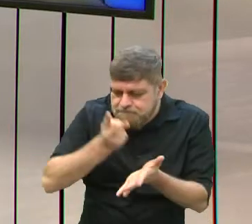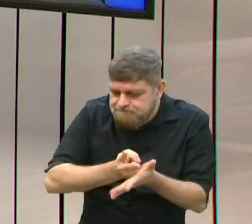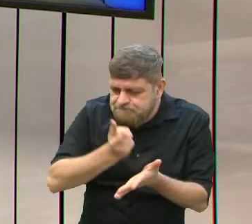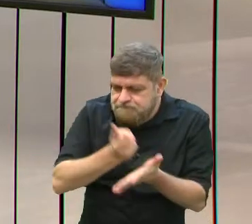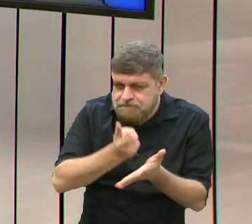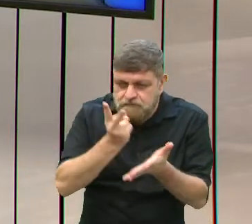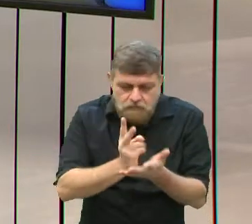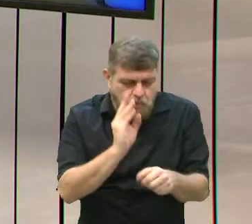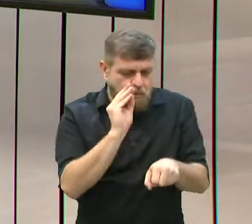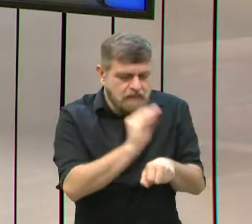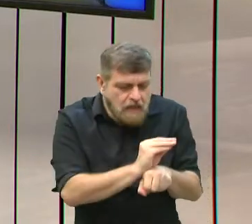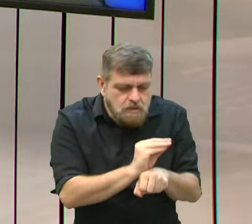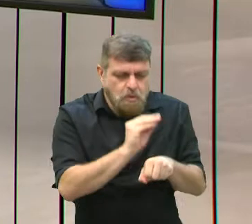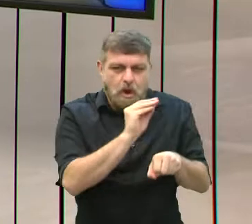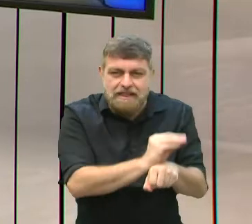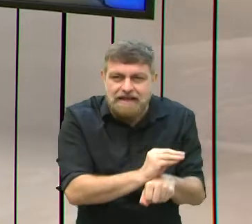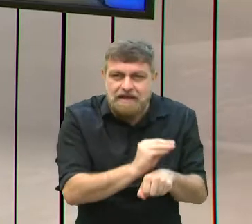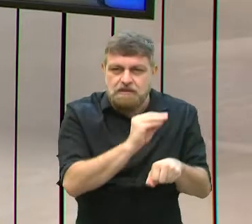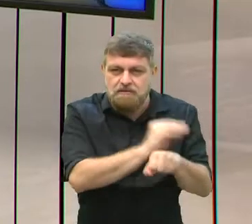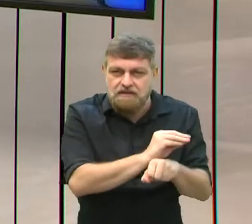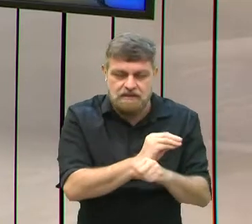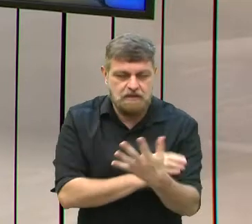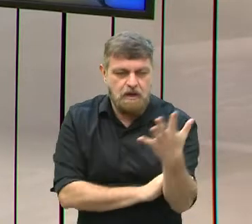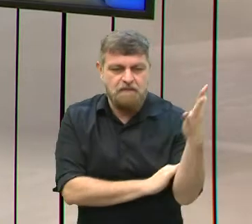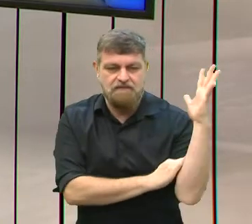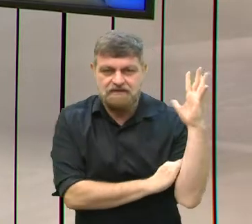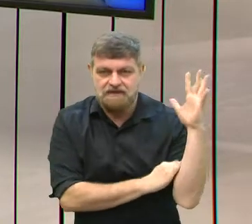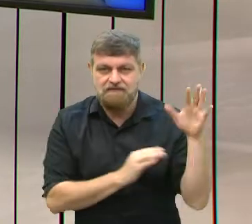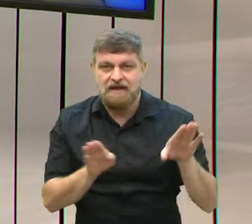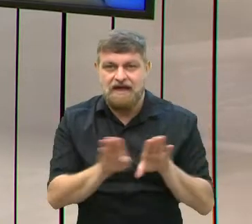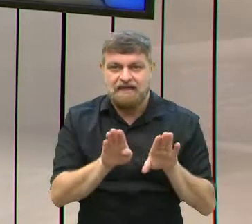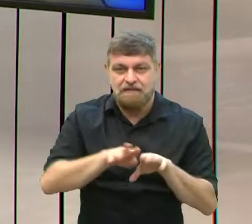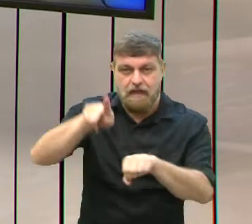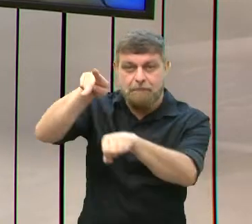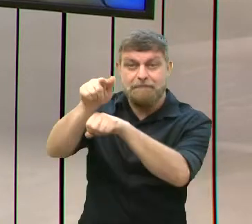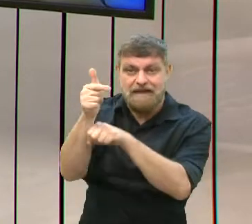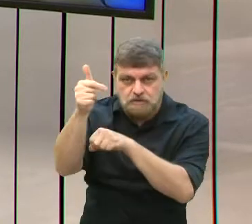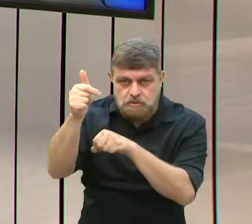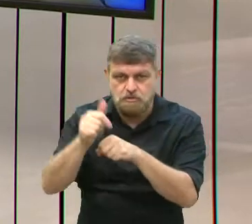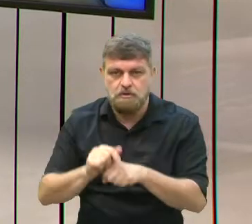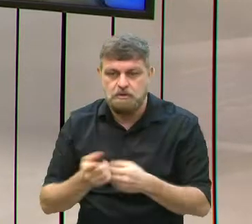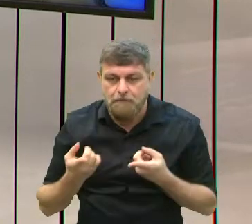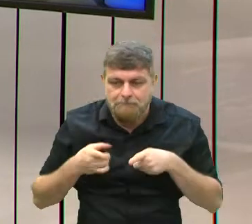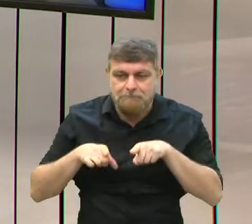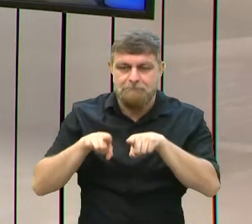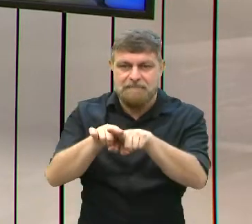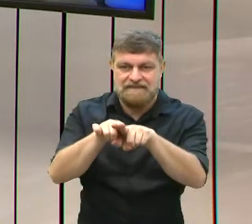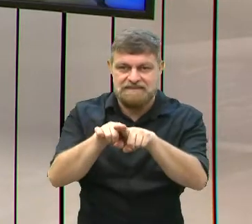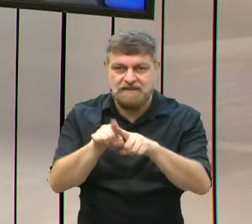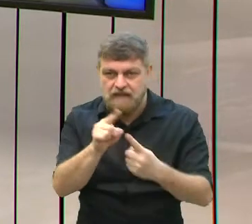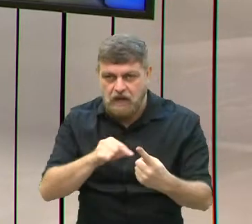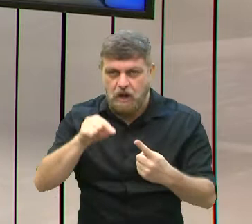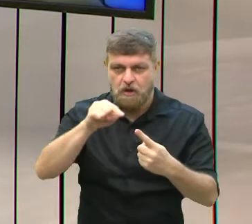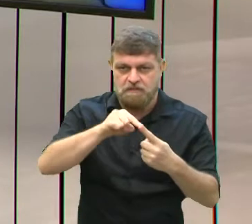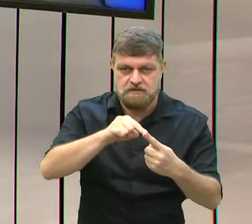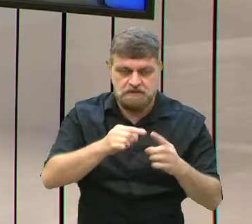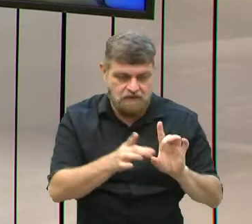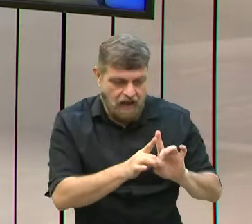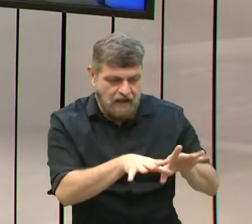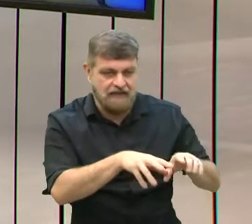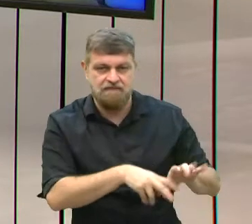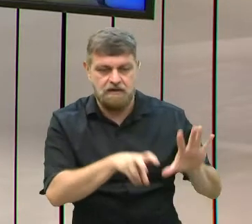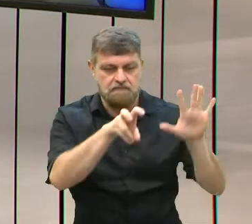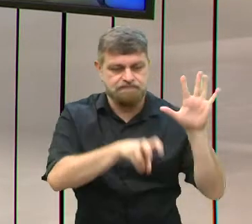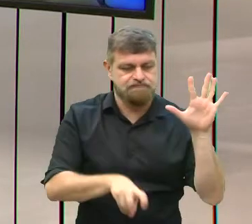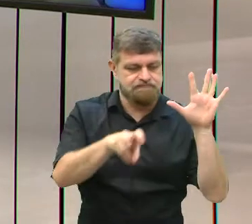de conservação, de intervenção no ambiente, de cooperação internacional e nacional para a reintrodução desses